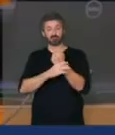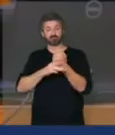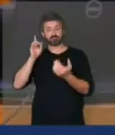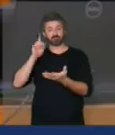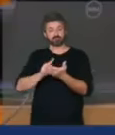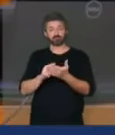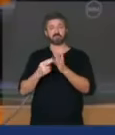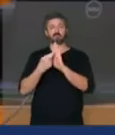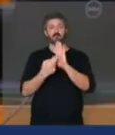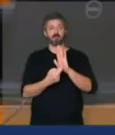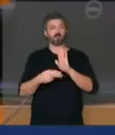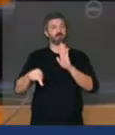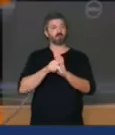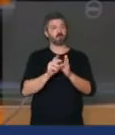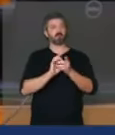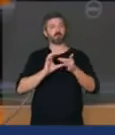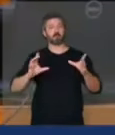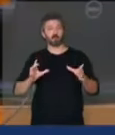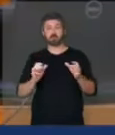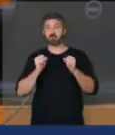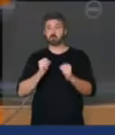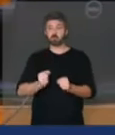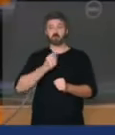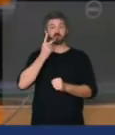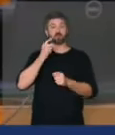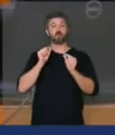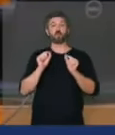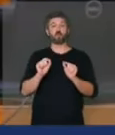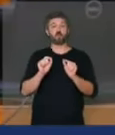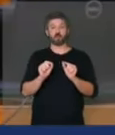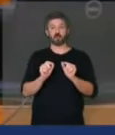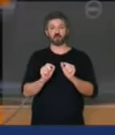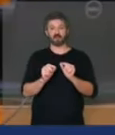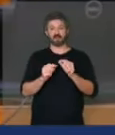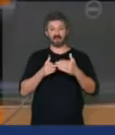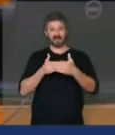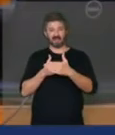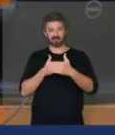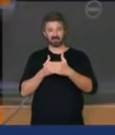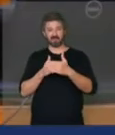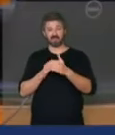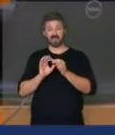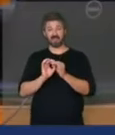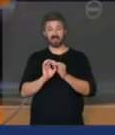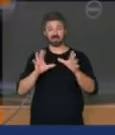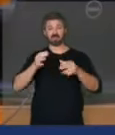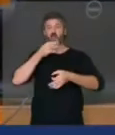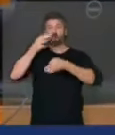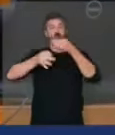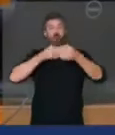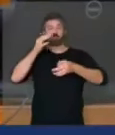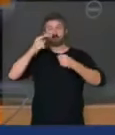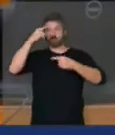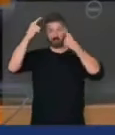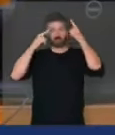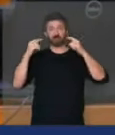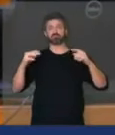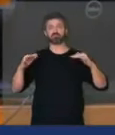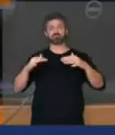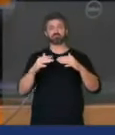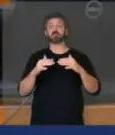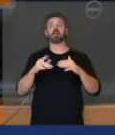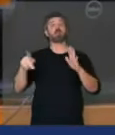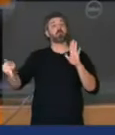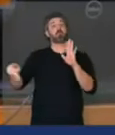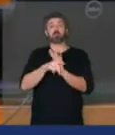regimes democráticos, pode-se afirmar que a restrição à livre circulação de opiniões e ideias é